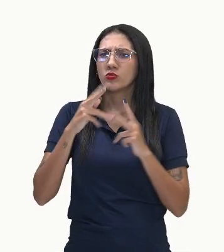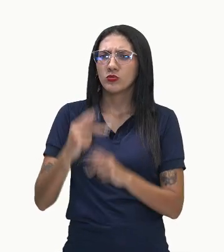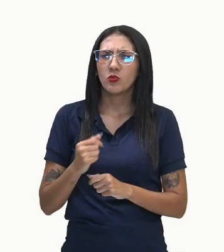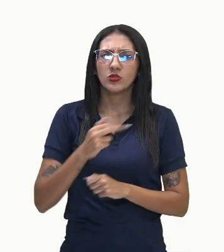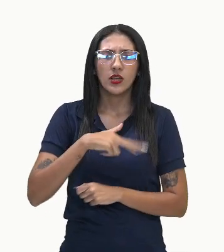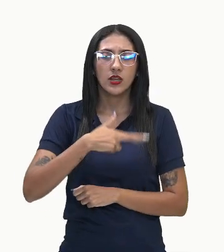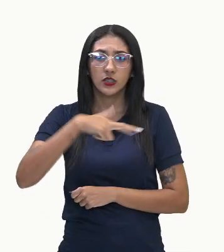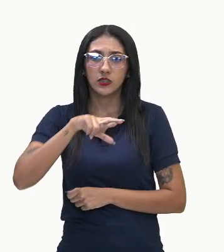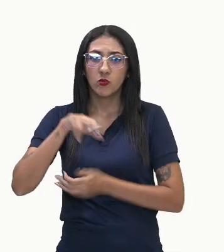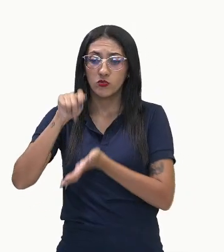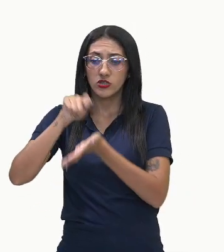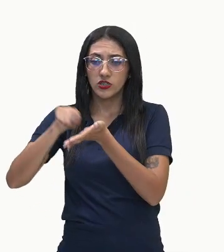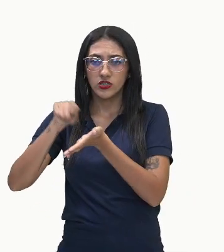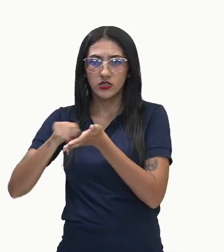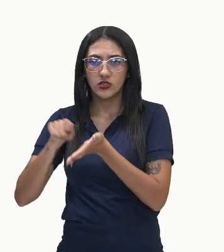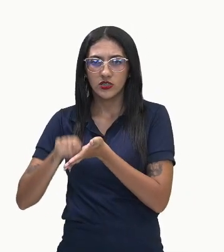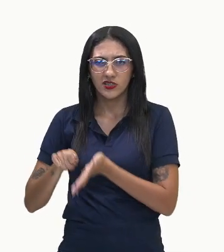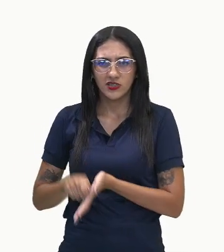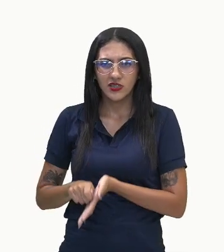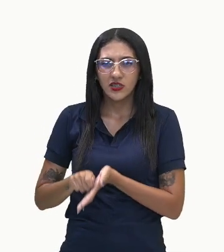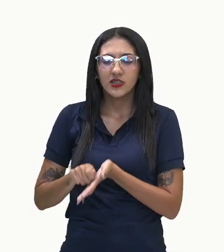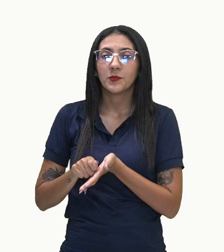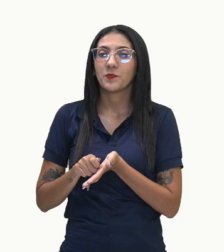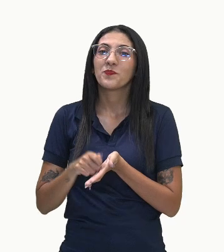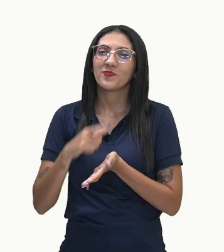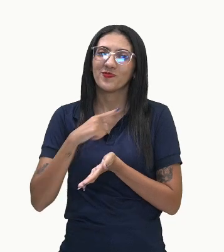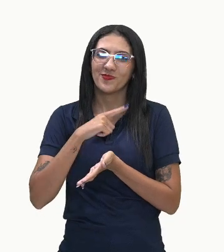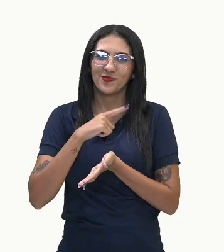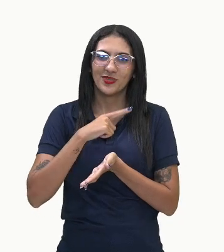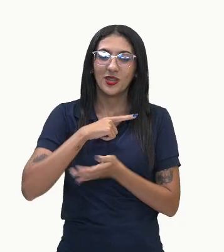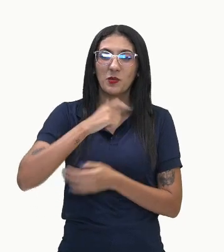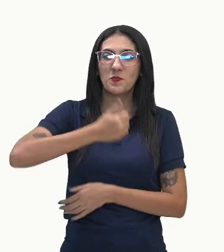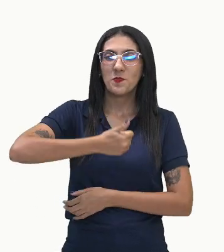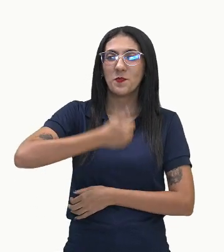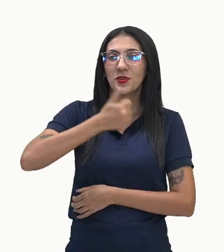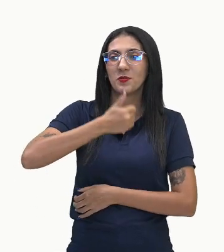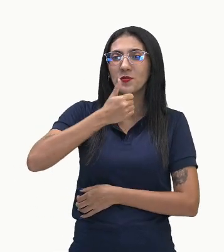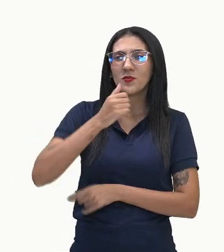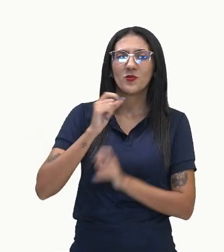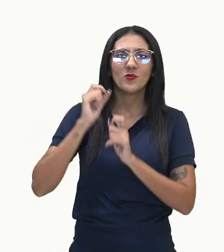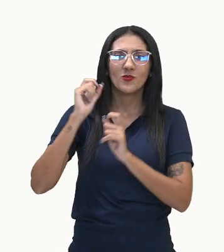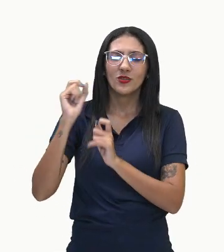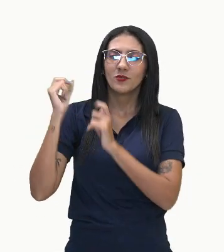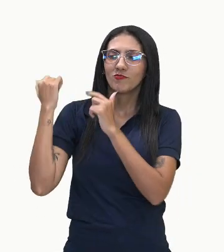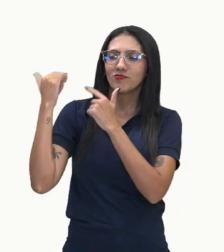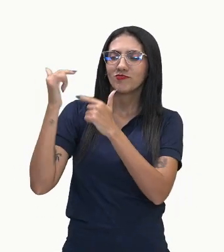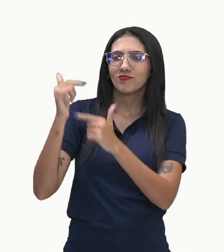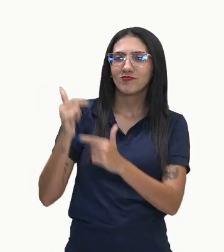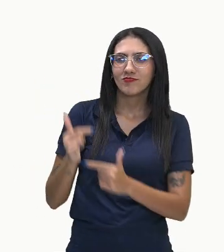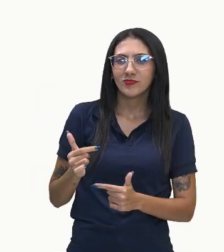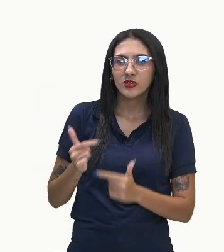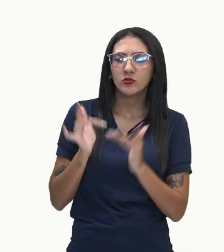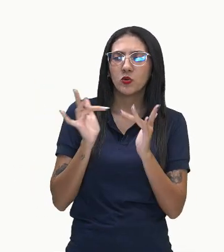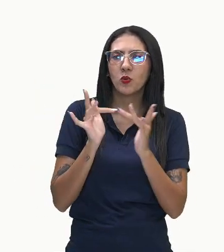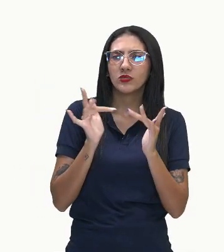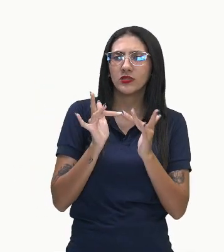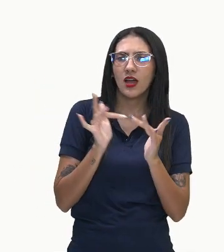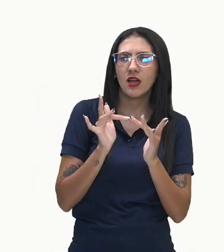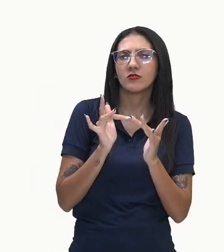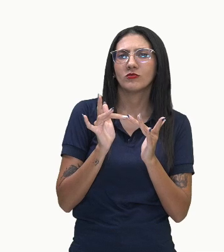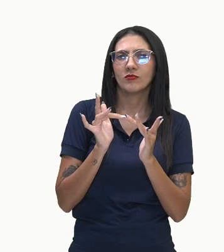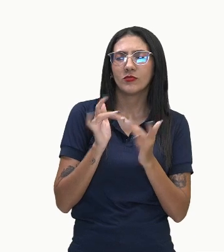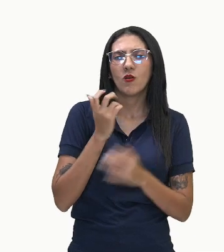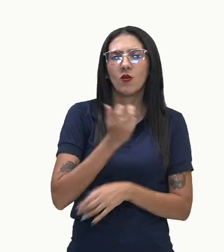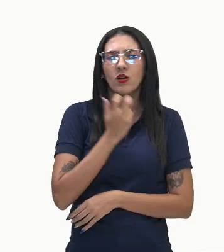tradição escrita, nós temos, na verdade, uma tradição oral.